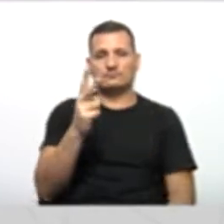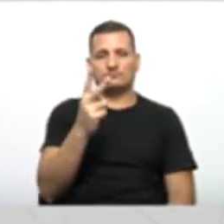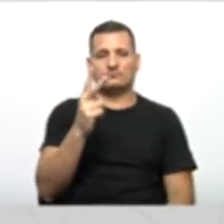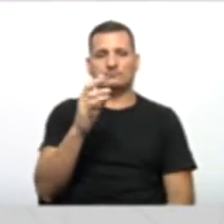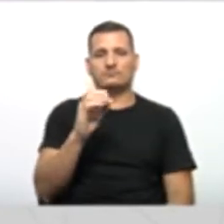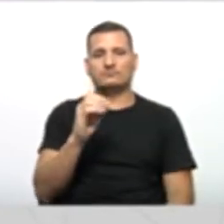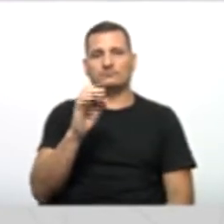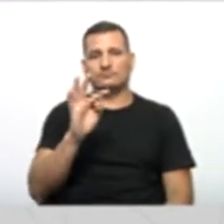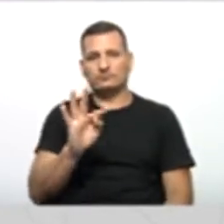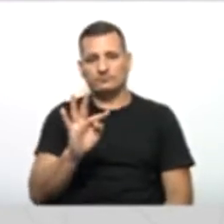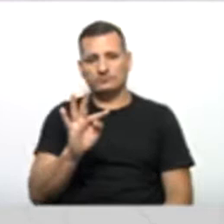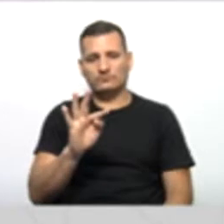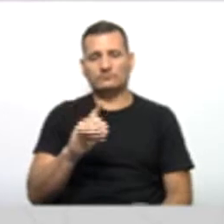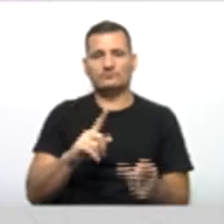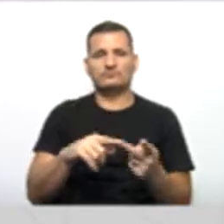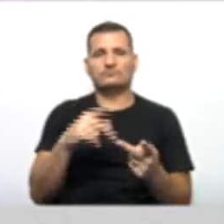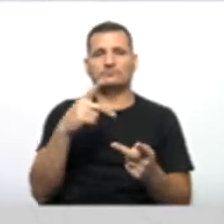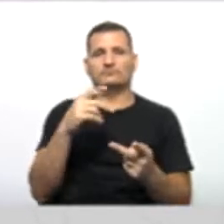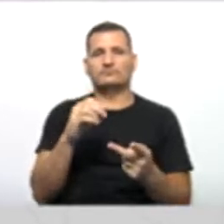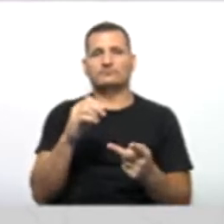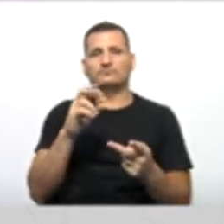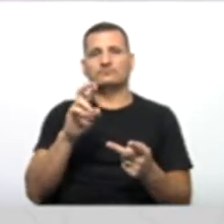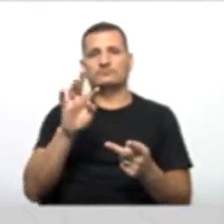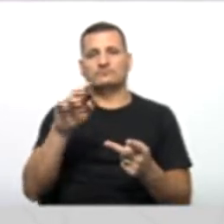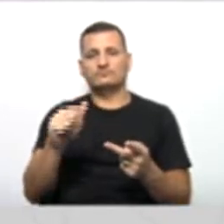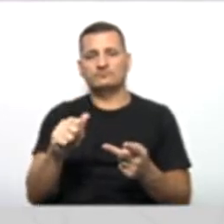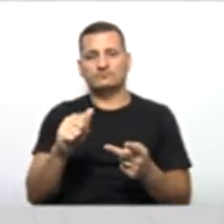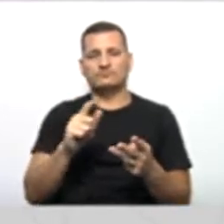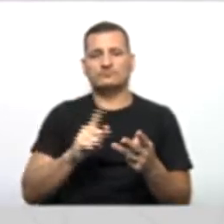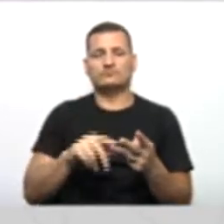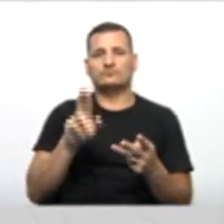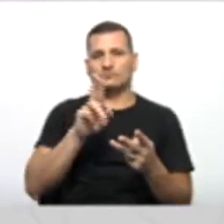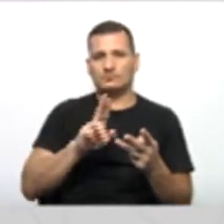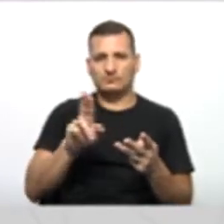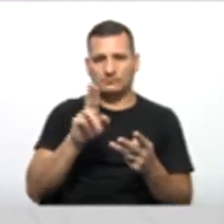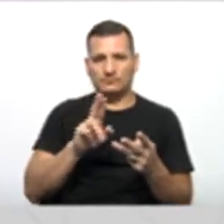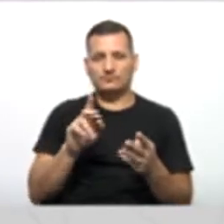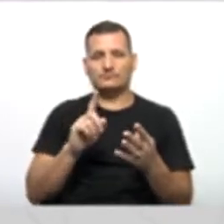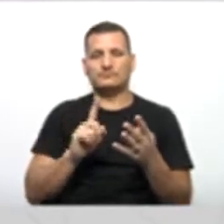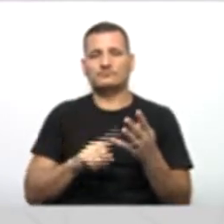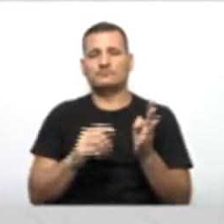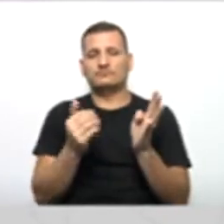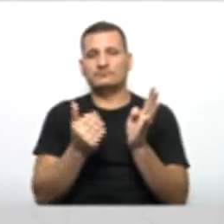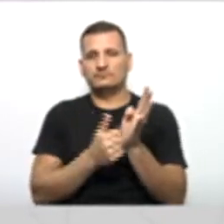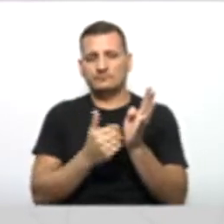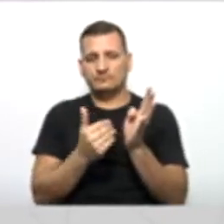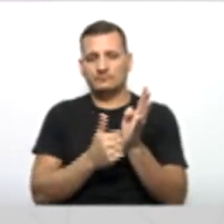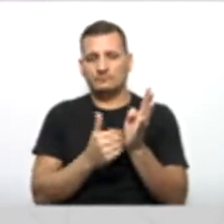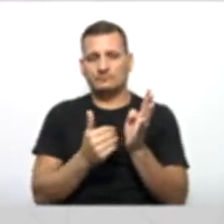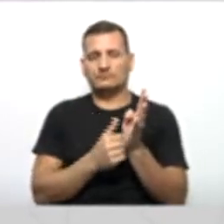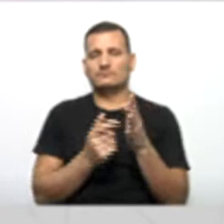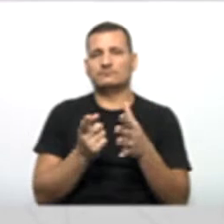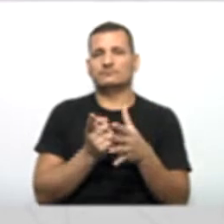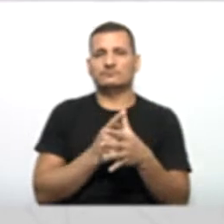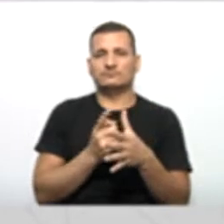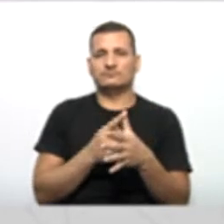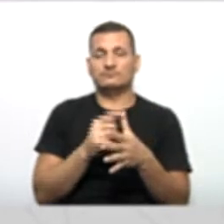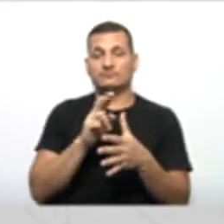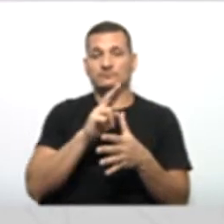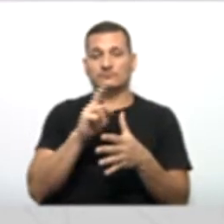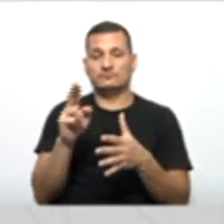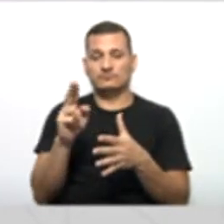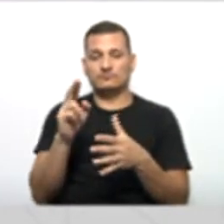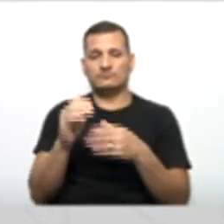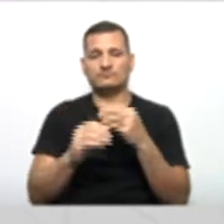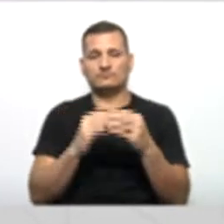ano passado a porta o usuário que também nós criamos aula passada a senha e o nome do